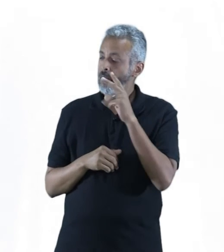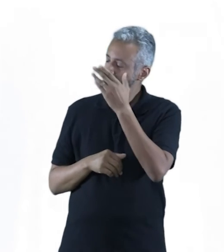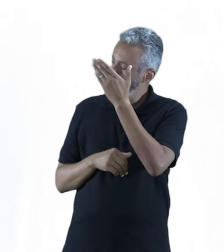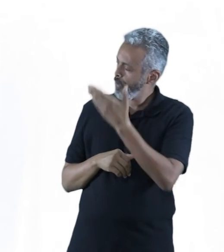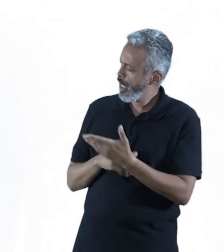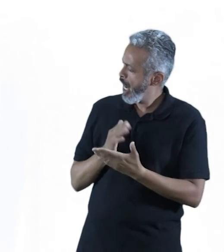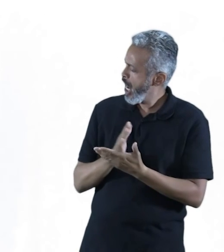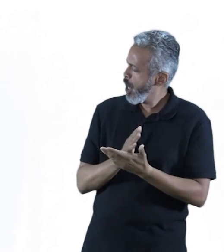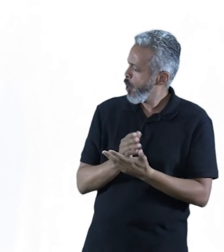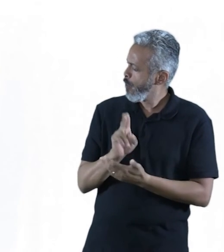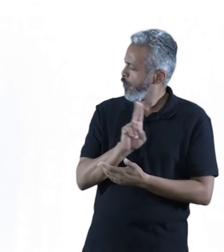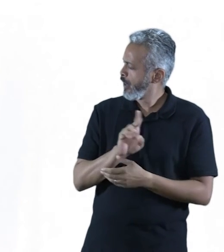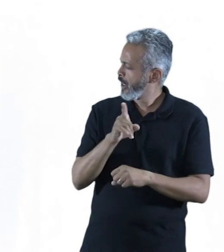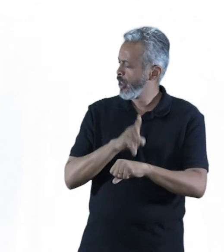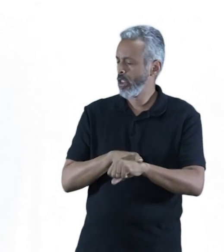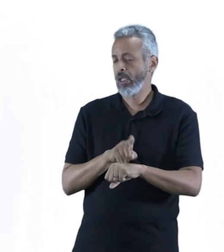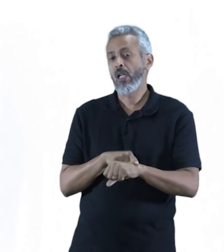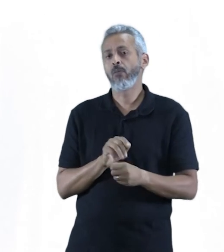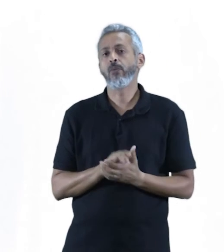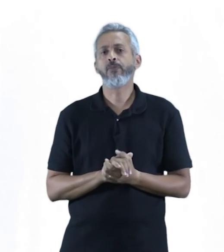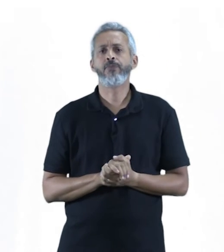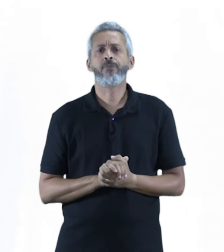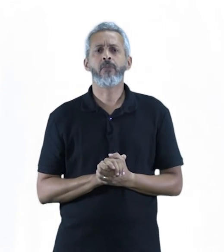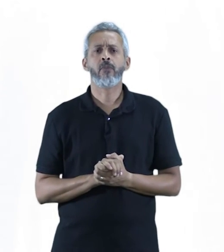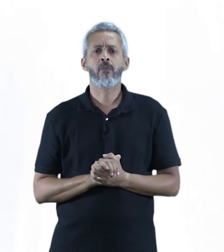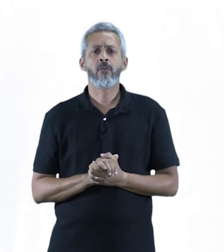ver algumas unidades de tempo.